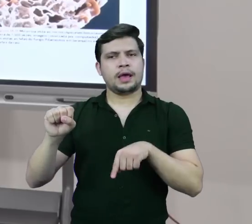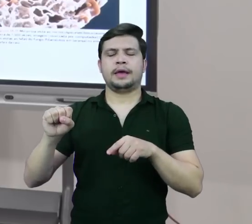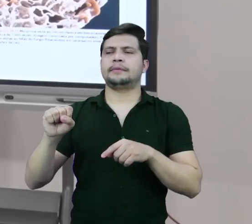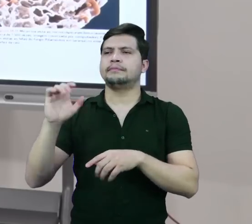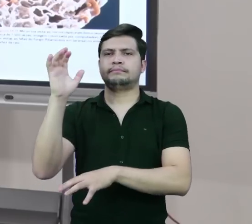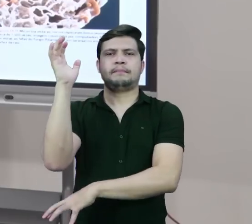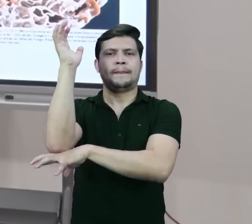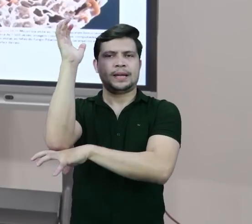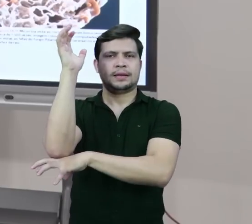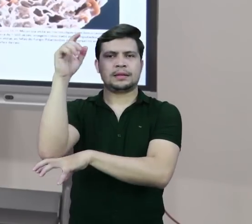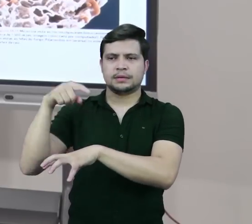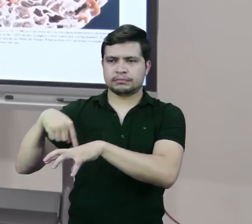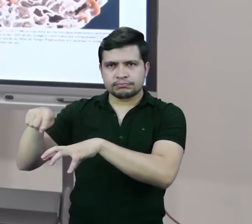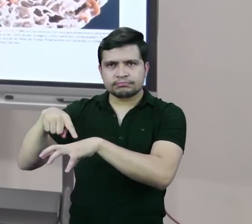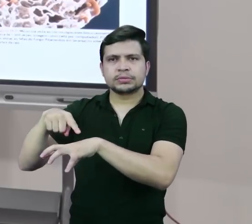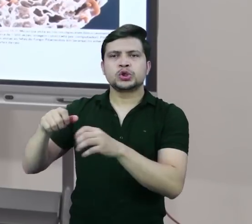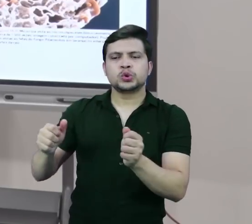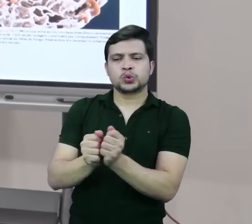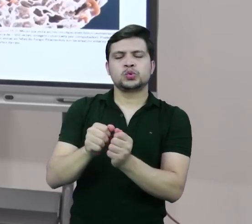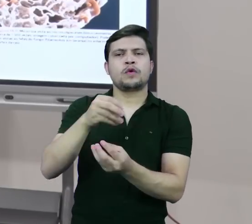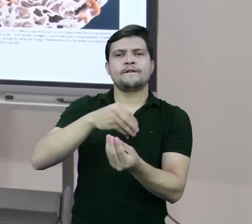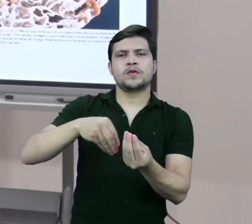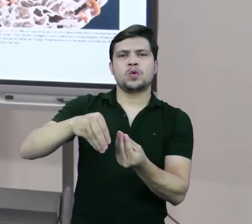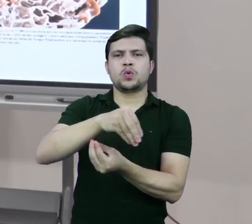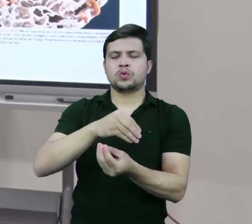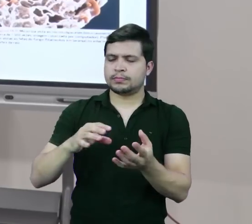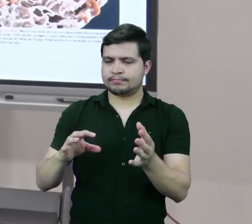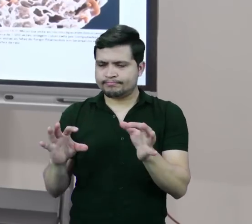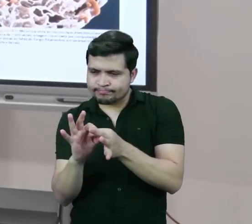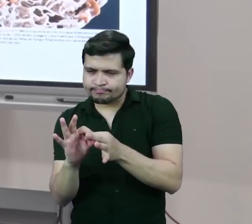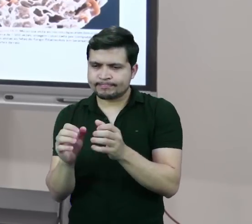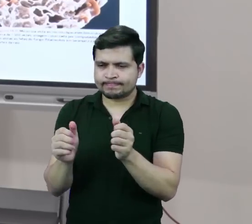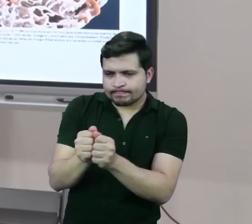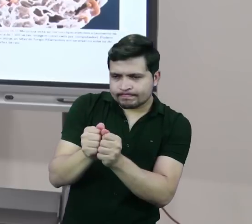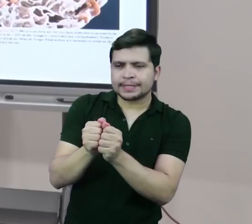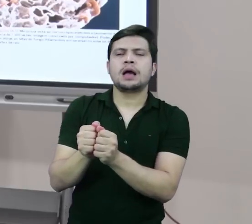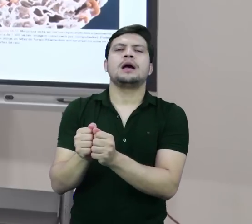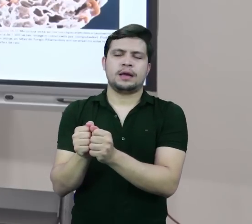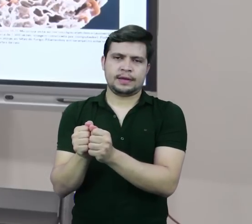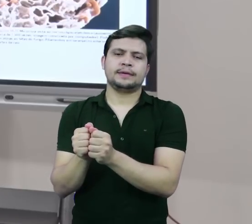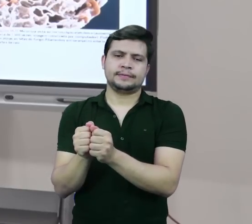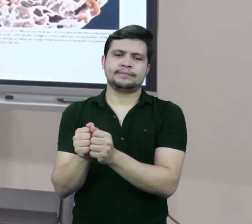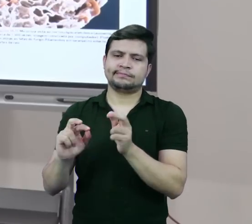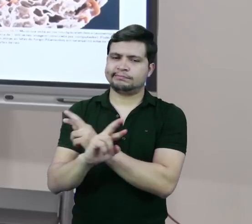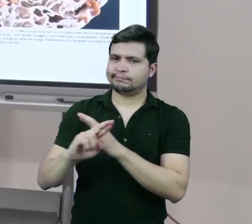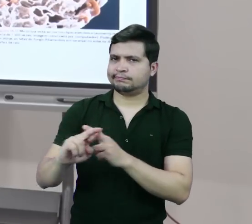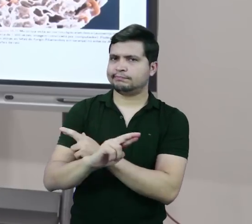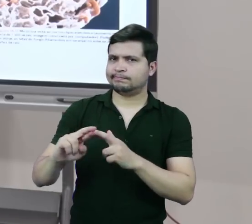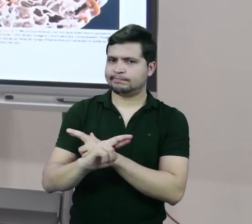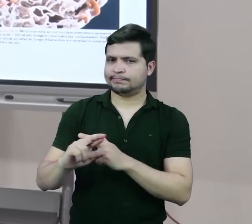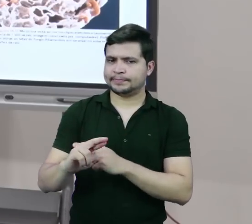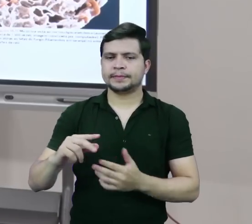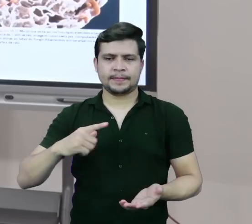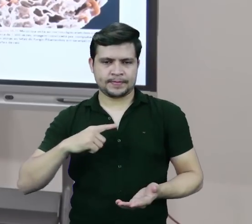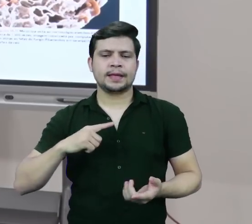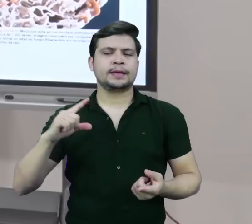mutualística também entre raízes de plantas e fungos, né, formando aí essa grande rede de